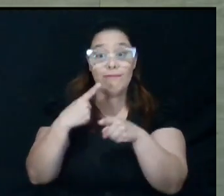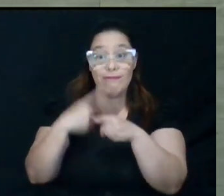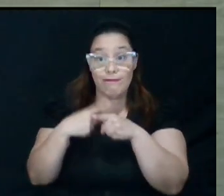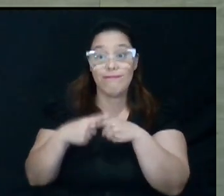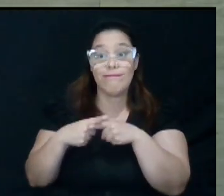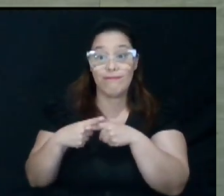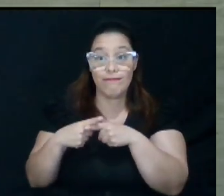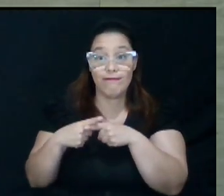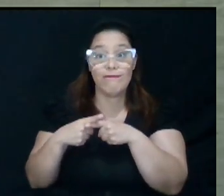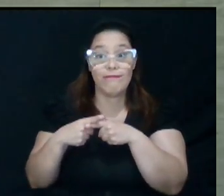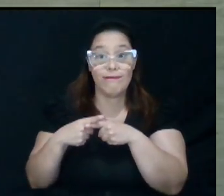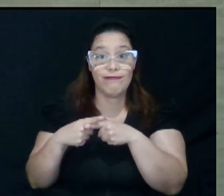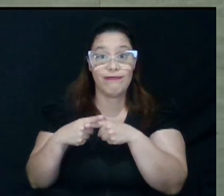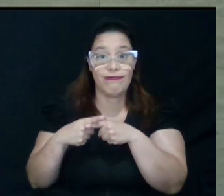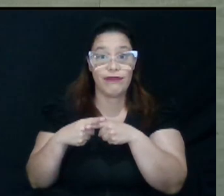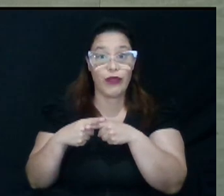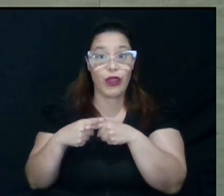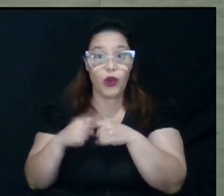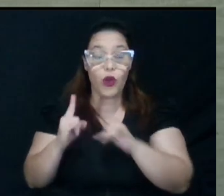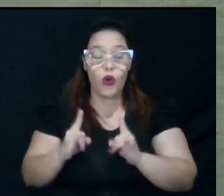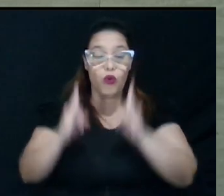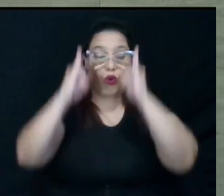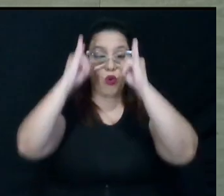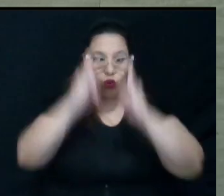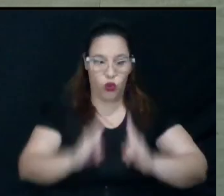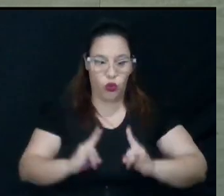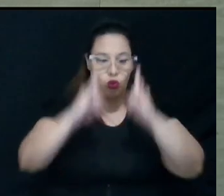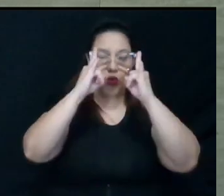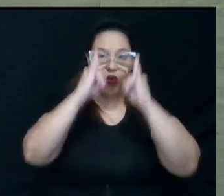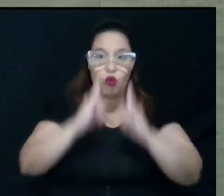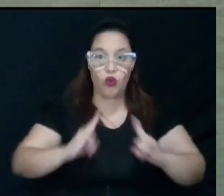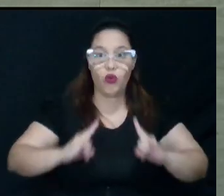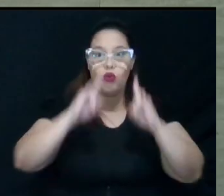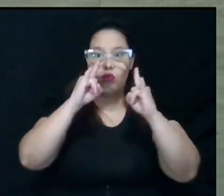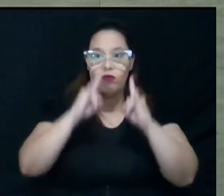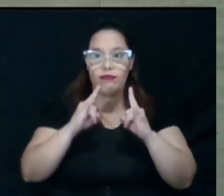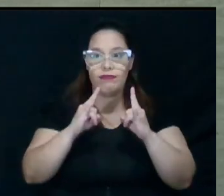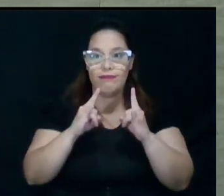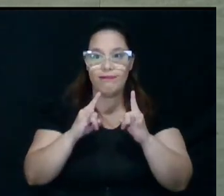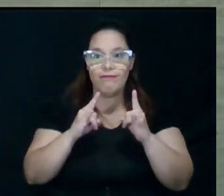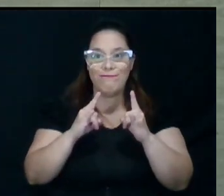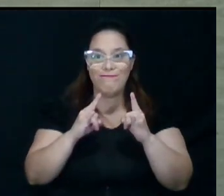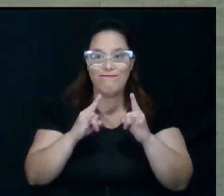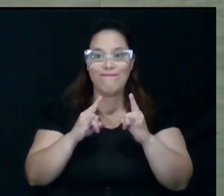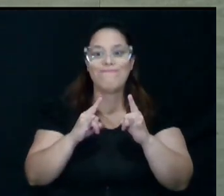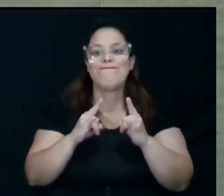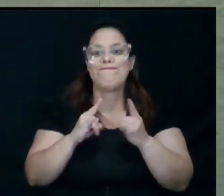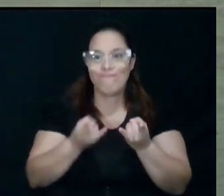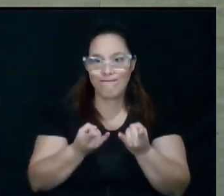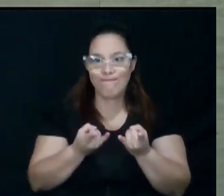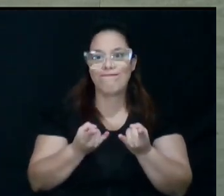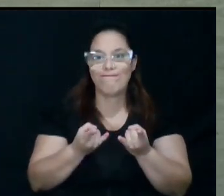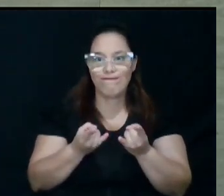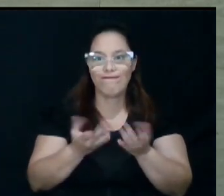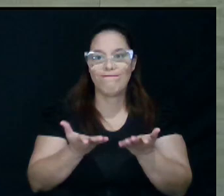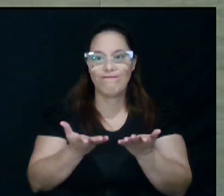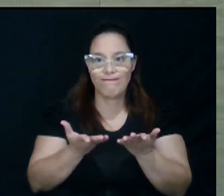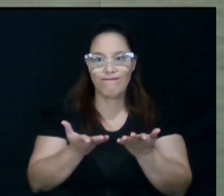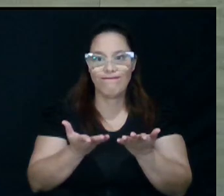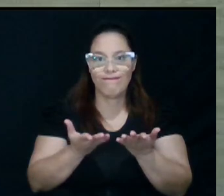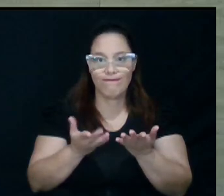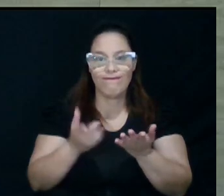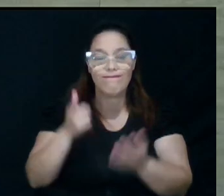além do elevador ficar praticamente atrapalhando a outra pessoa que quer utilizar,